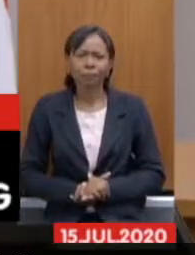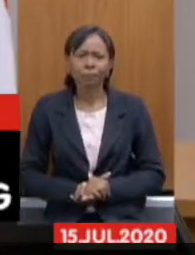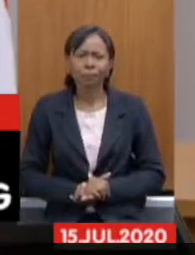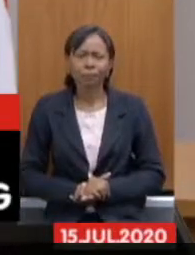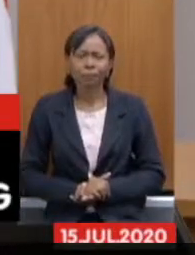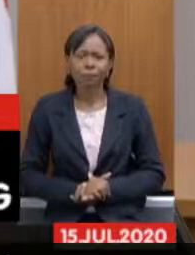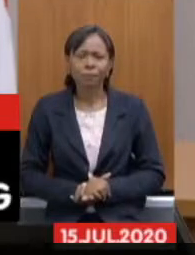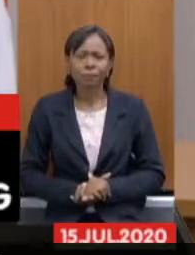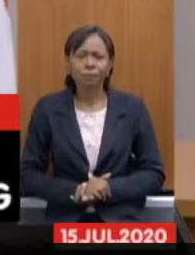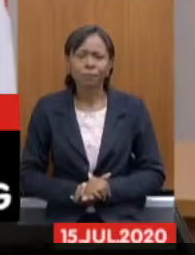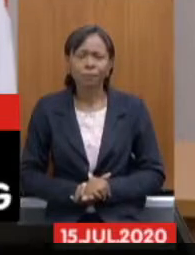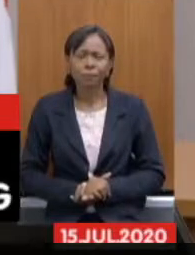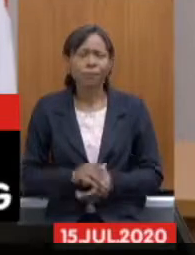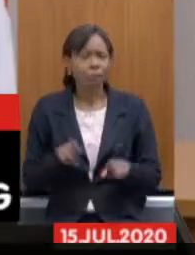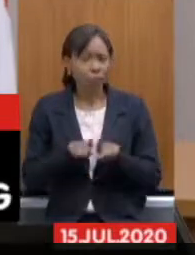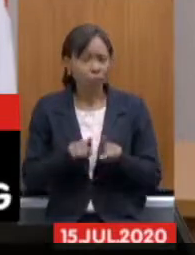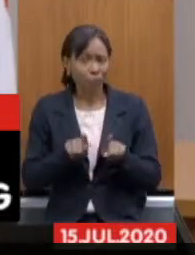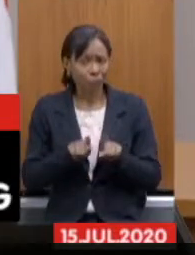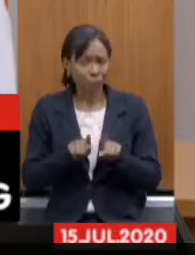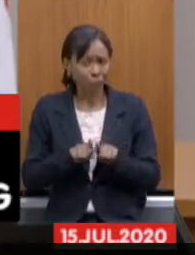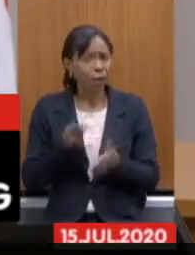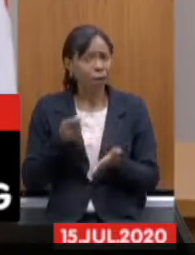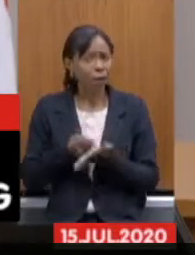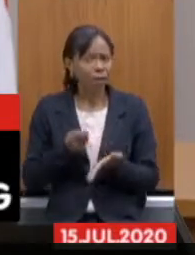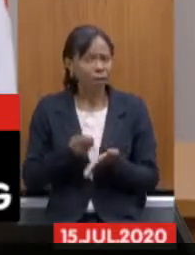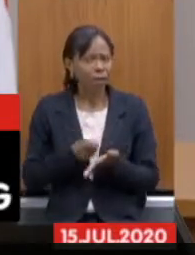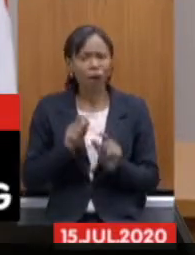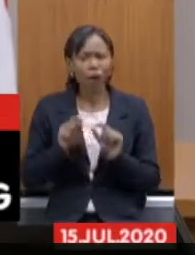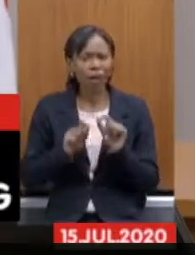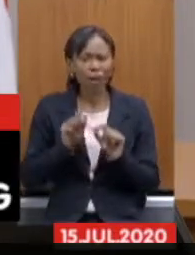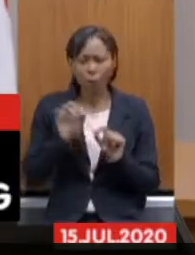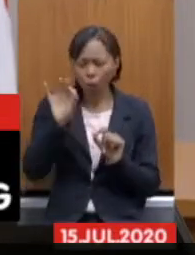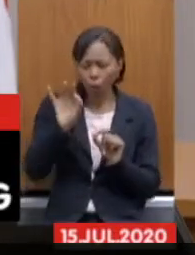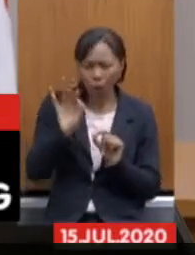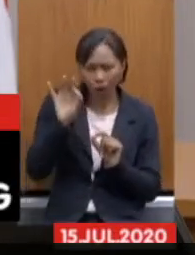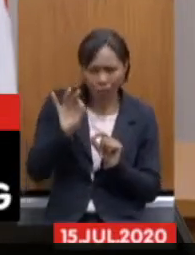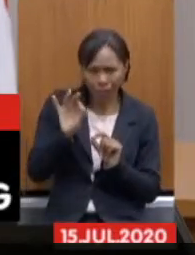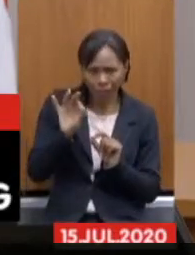e sem falar na possibilidade de cobrança de uma líquido extraordinária